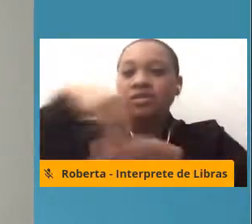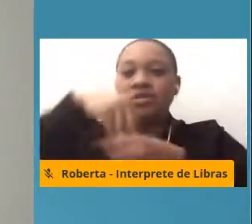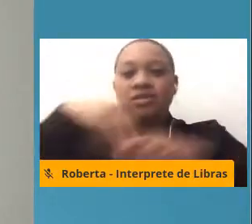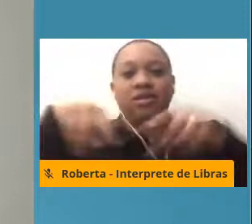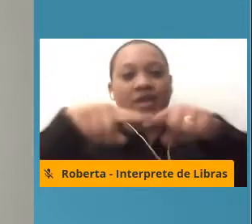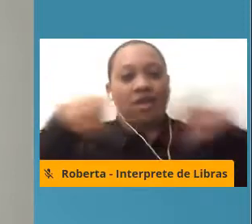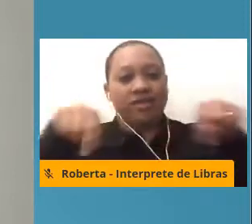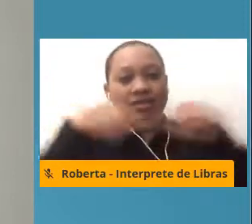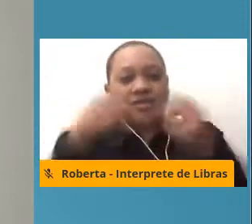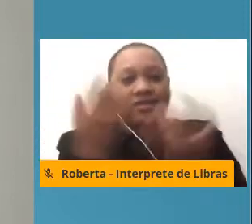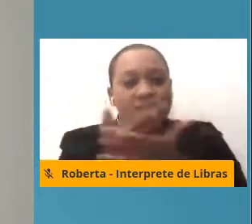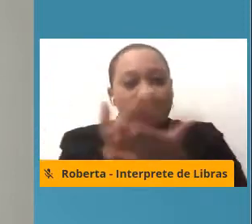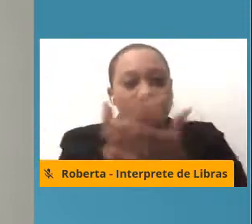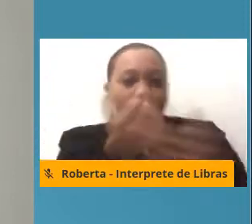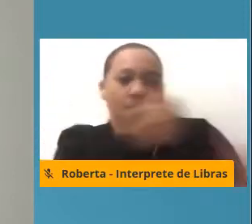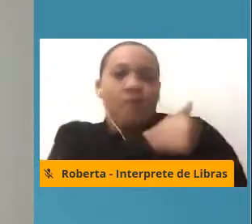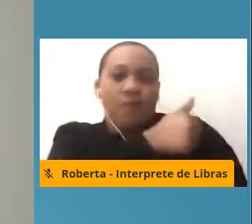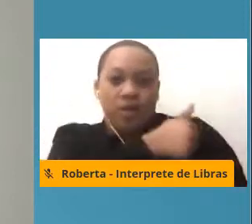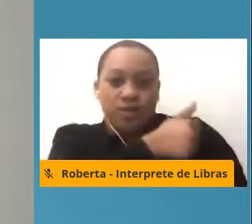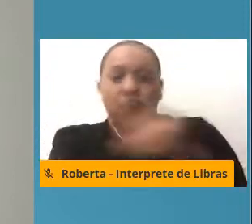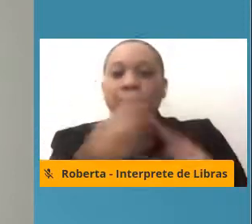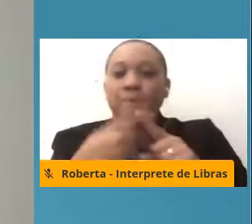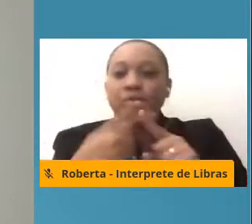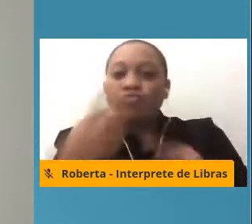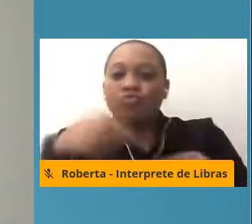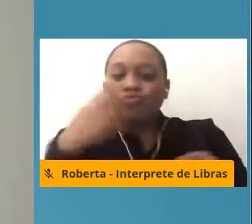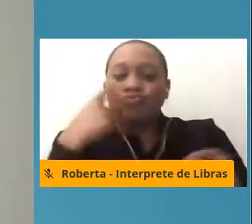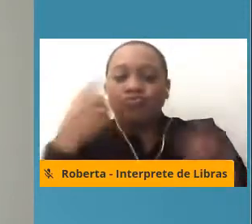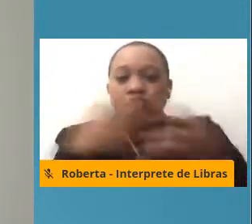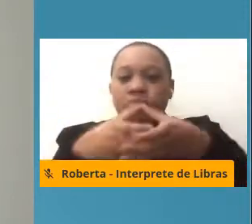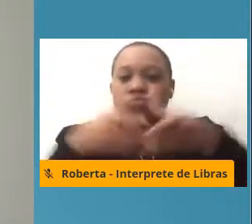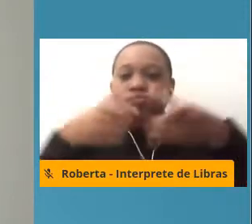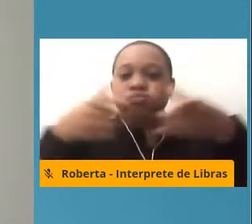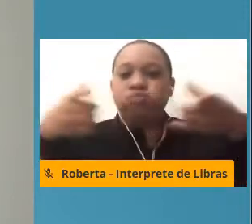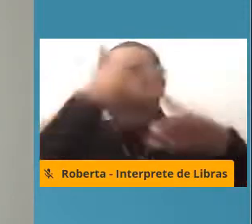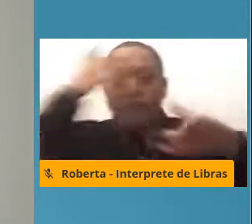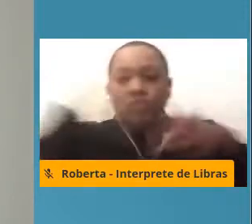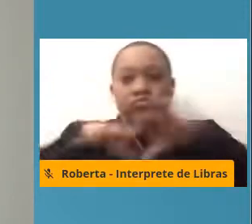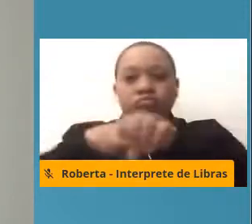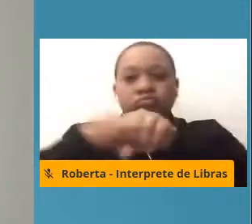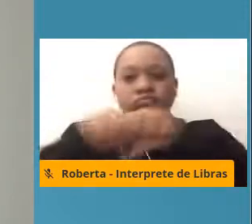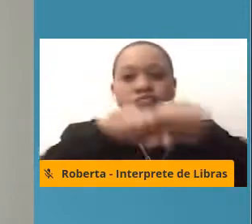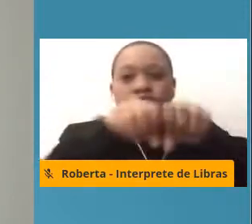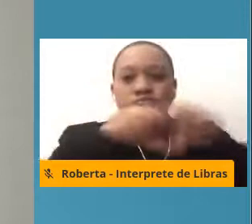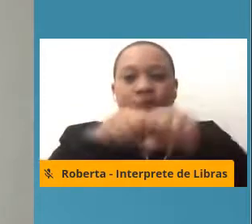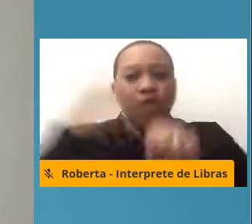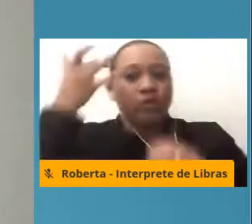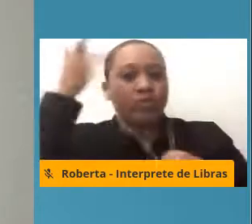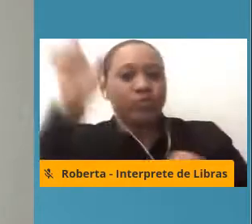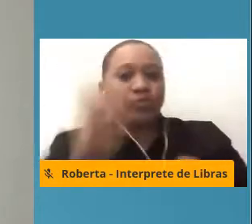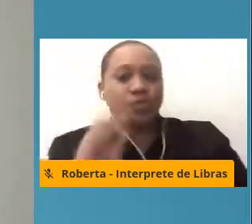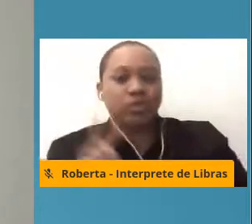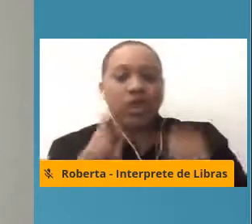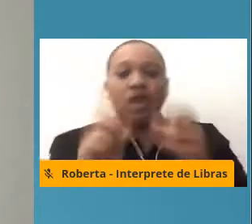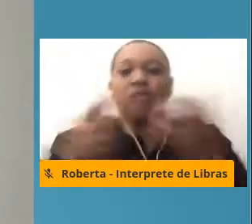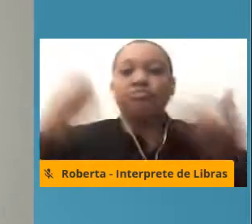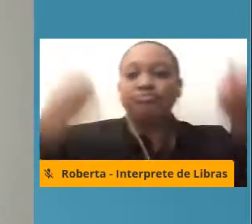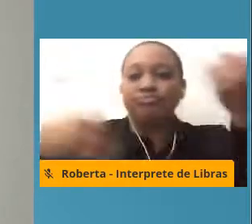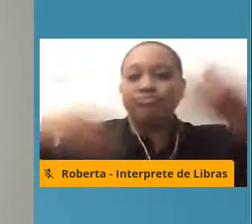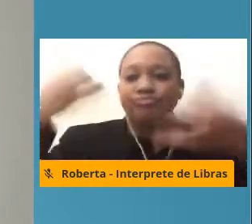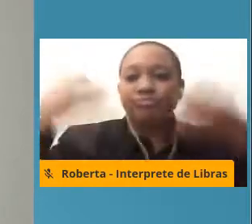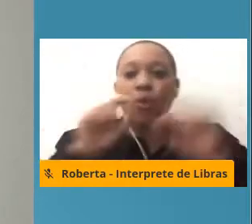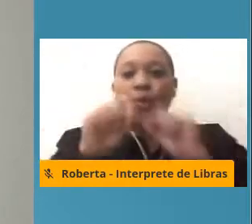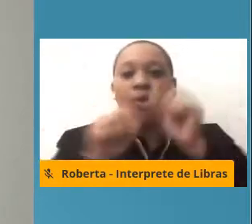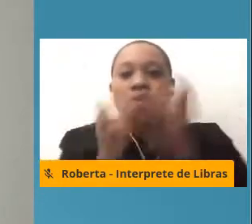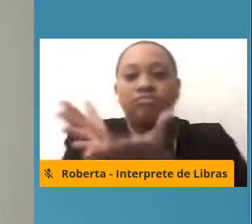nossos alunos, né, porque a gente está vendo aí a quantidade de gente que se forma e não sabe interpretar ou não quer acreditar em dados científicos.